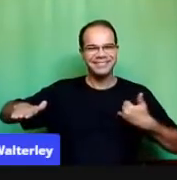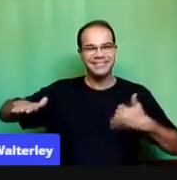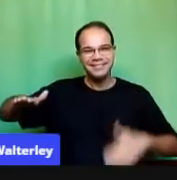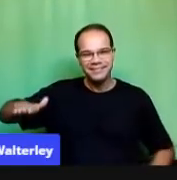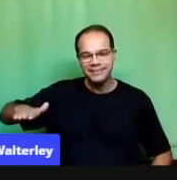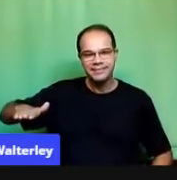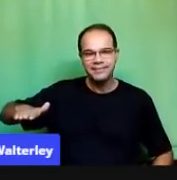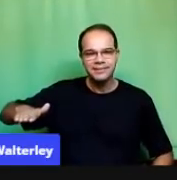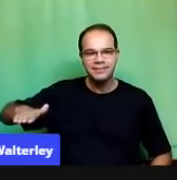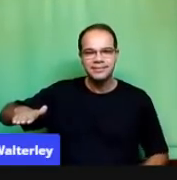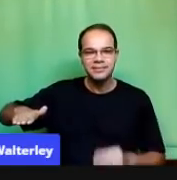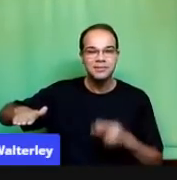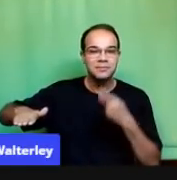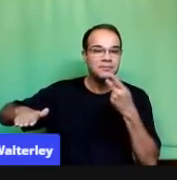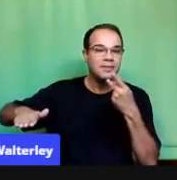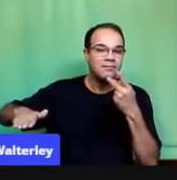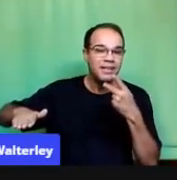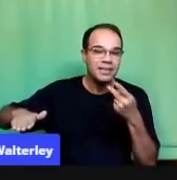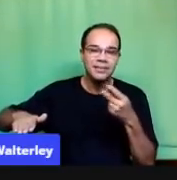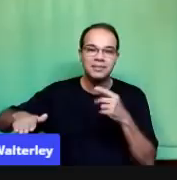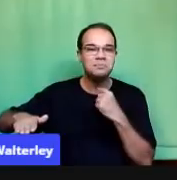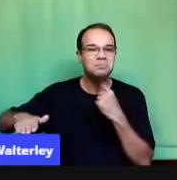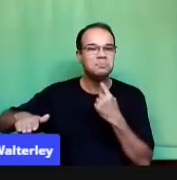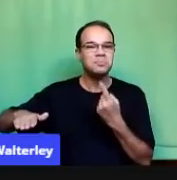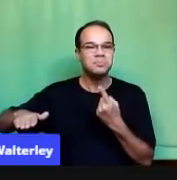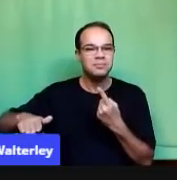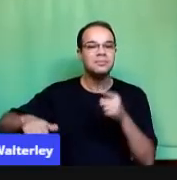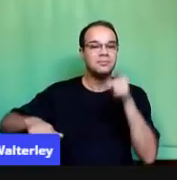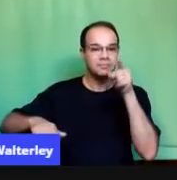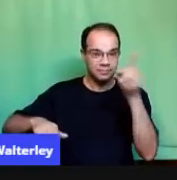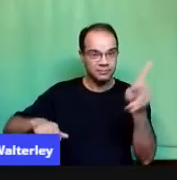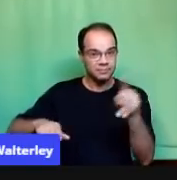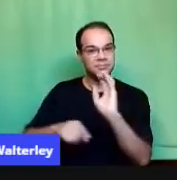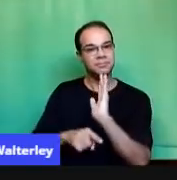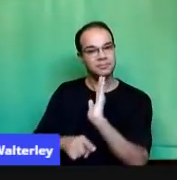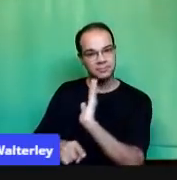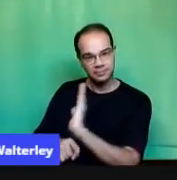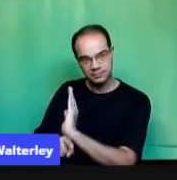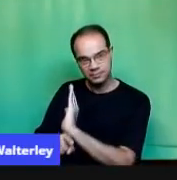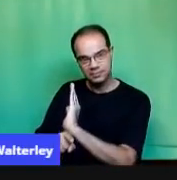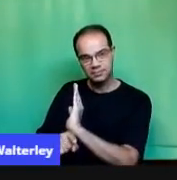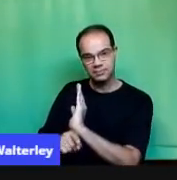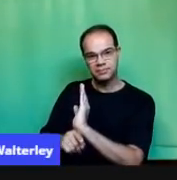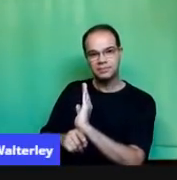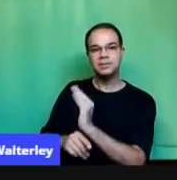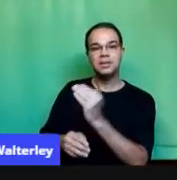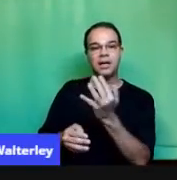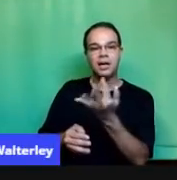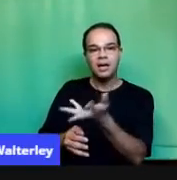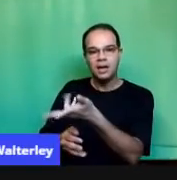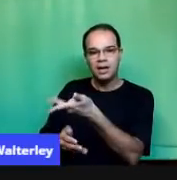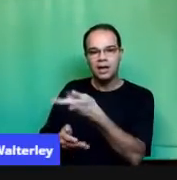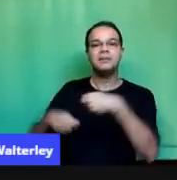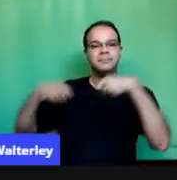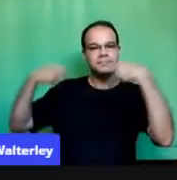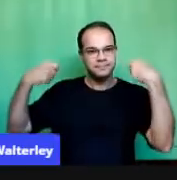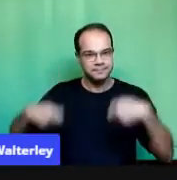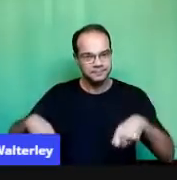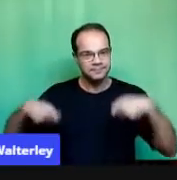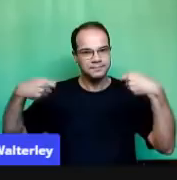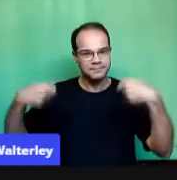No quinto campo de experiência, nós temos espaço, tempo,